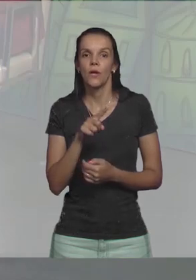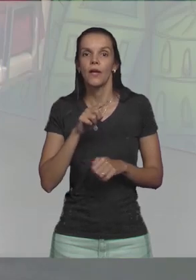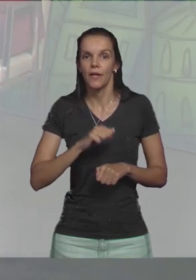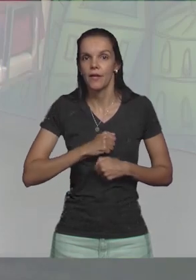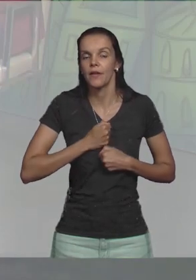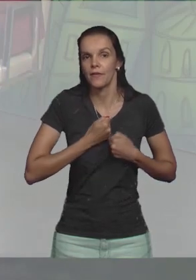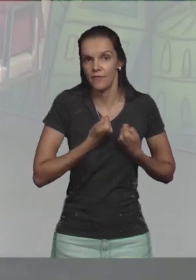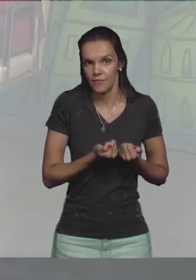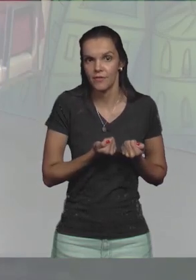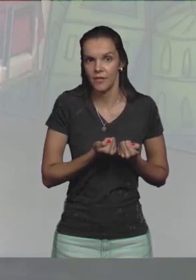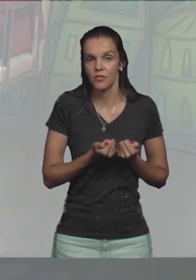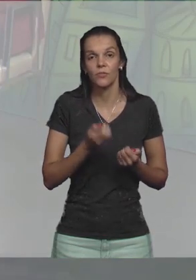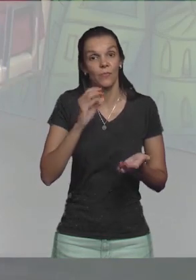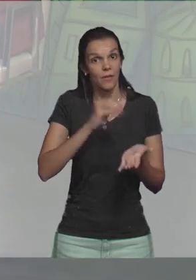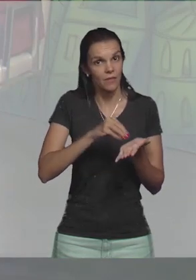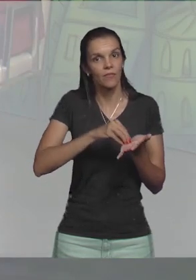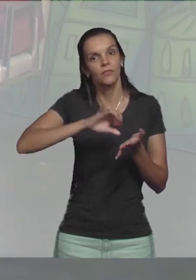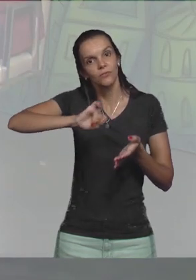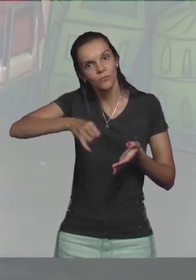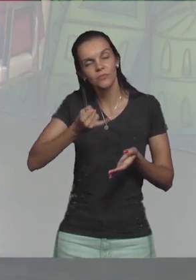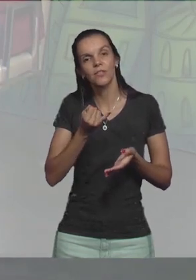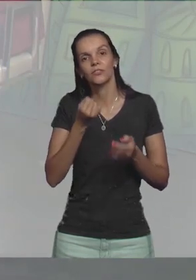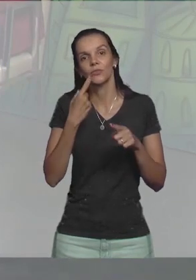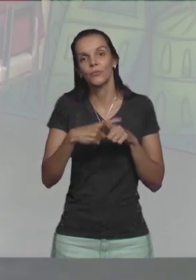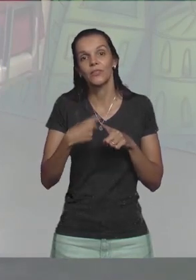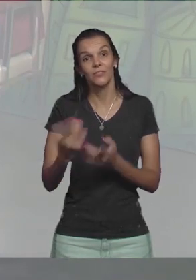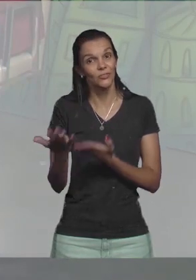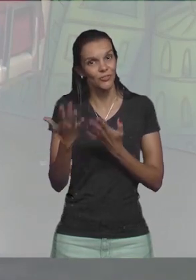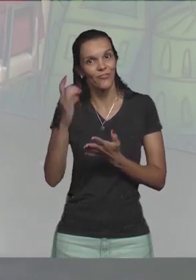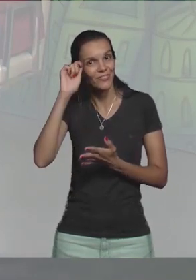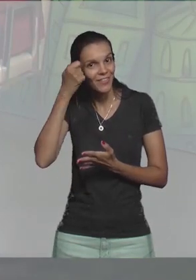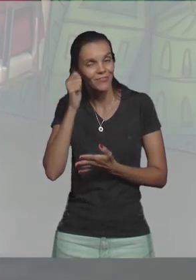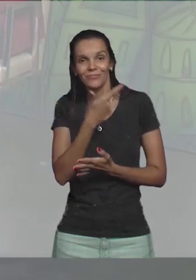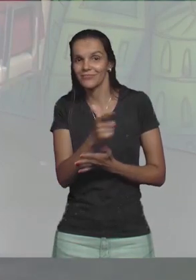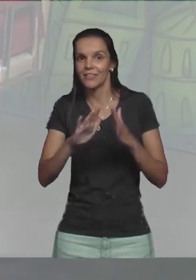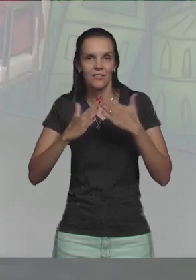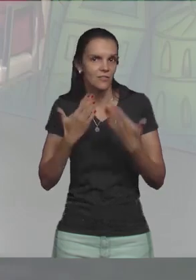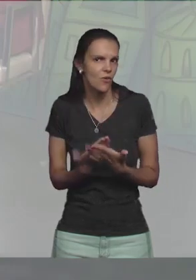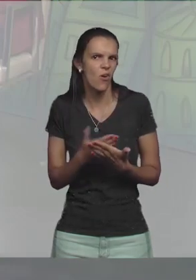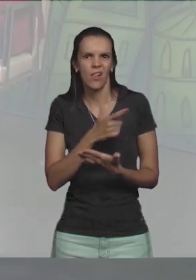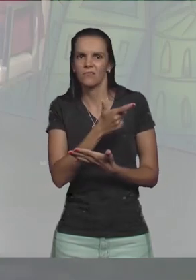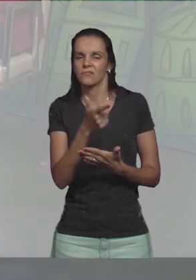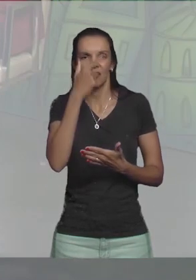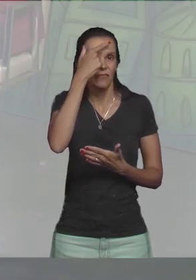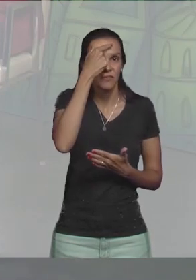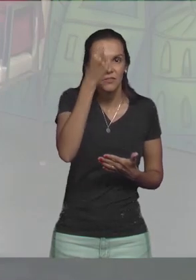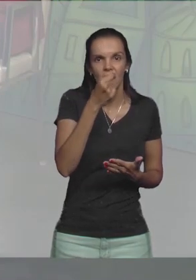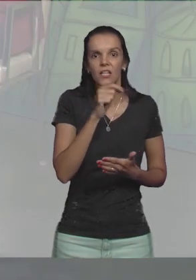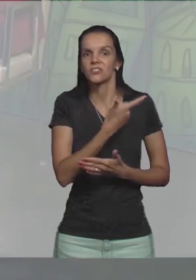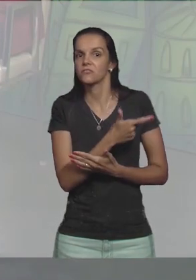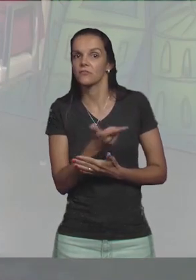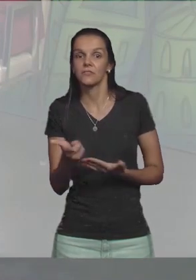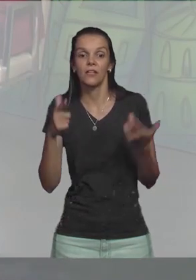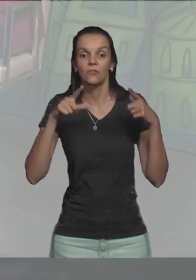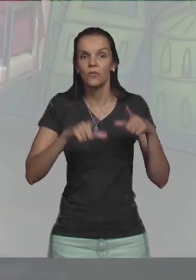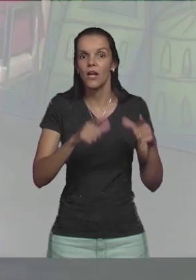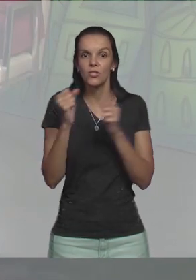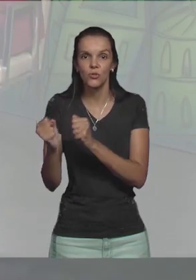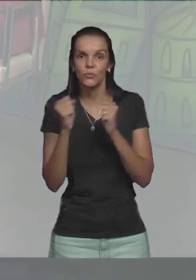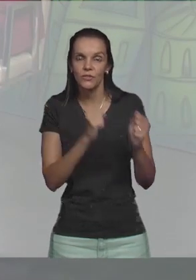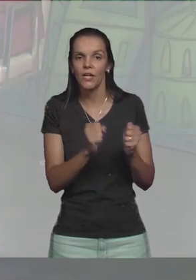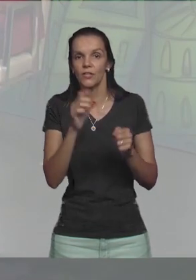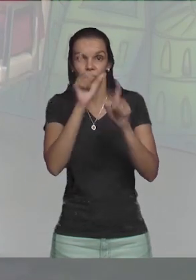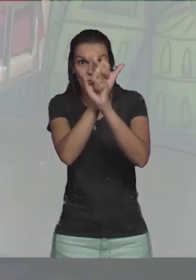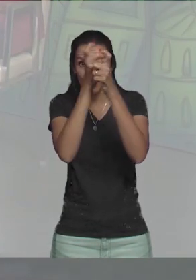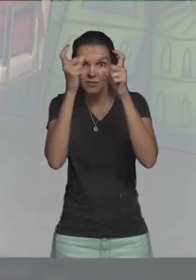sim, pela falta de oportunidades. Porque se esse jovem negro não está na escola, ele não está na universidade, ele não está nesse espaço de poder,